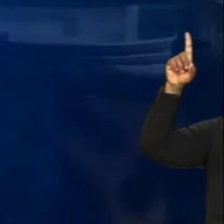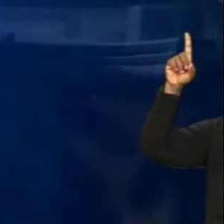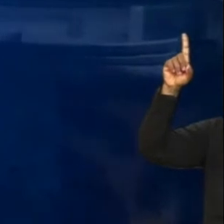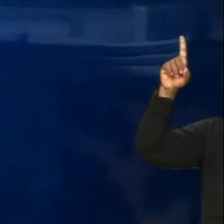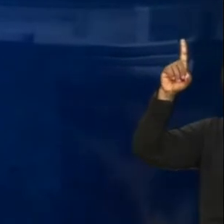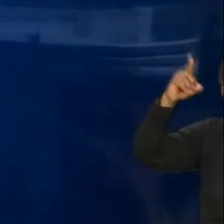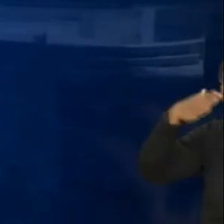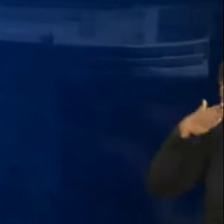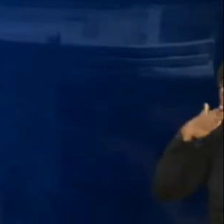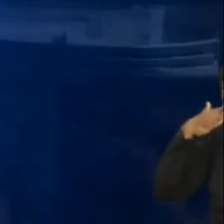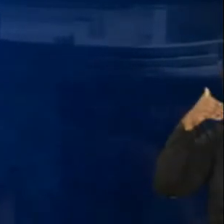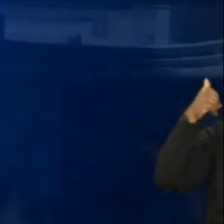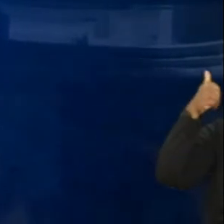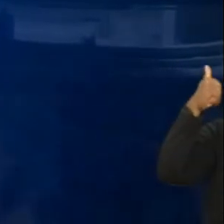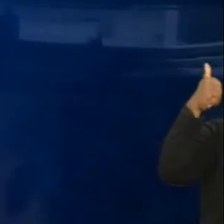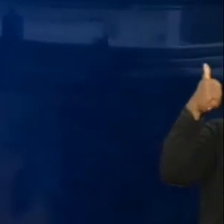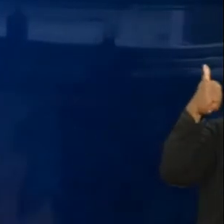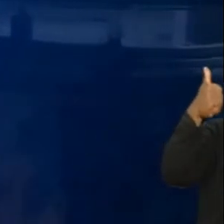é bem melhor.